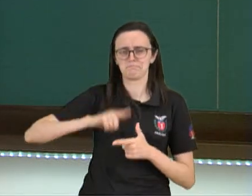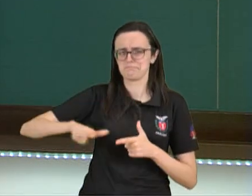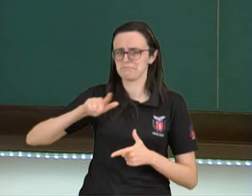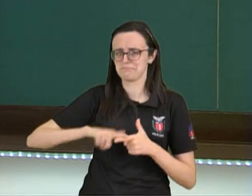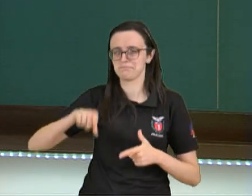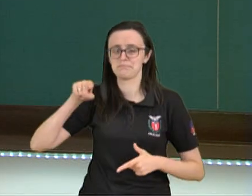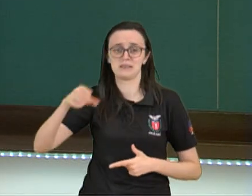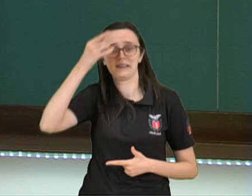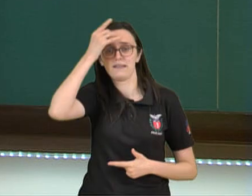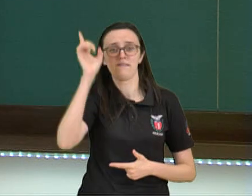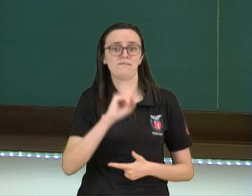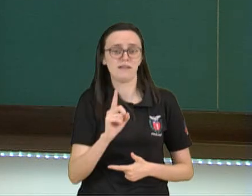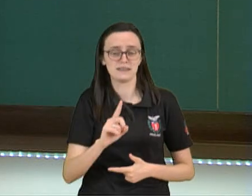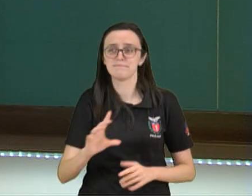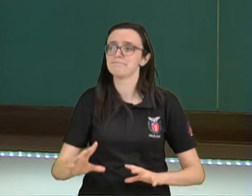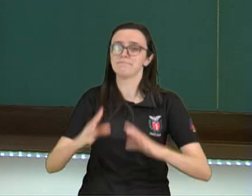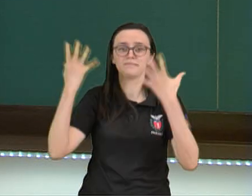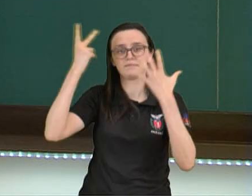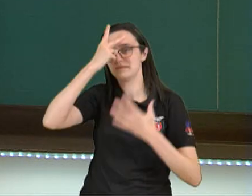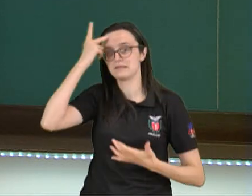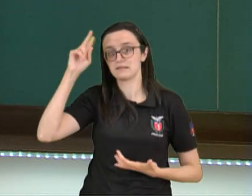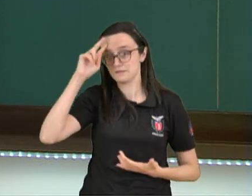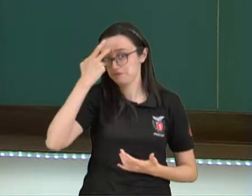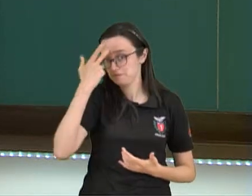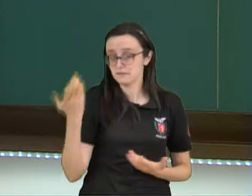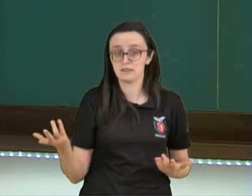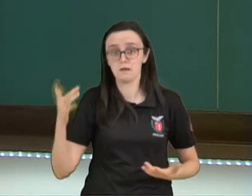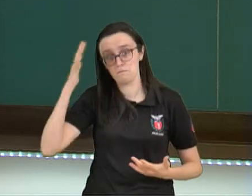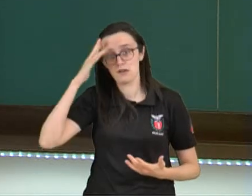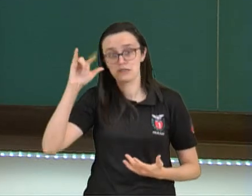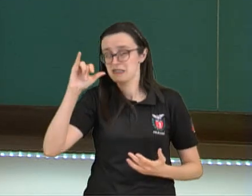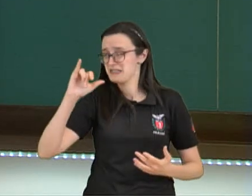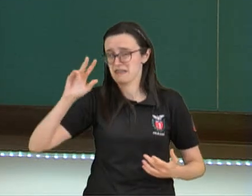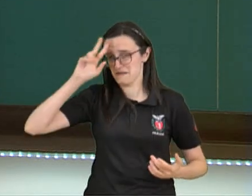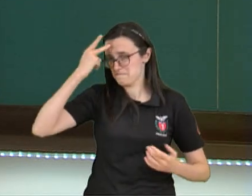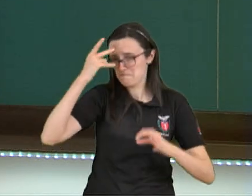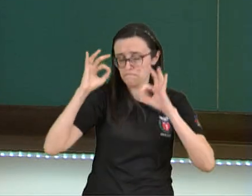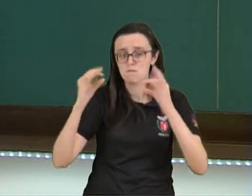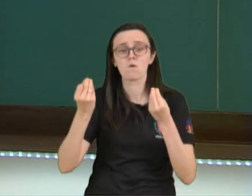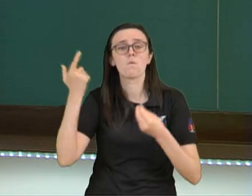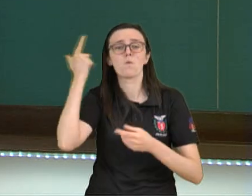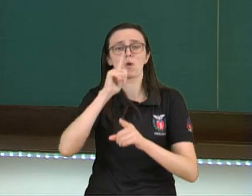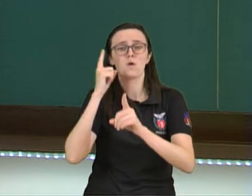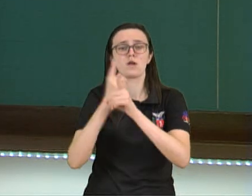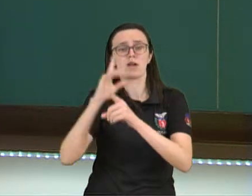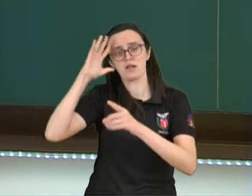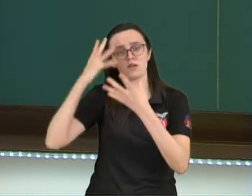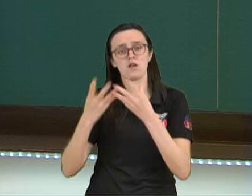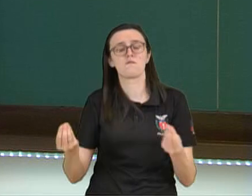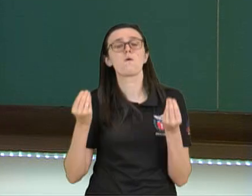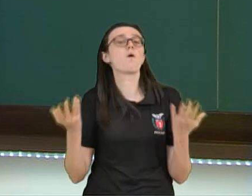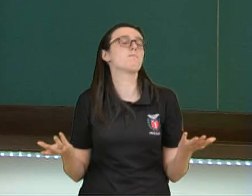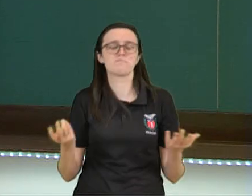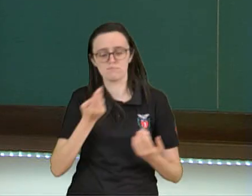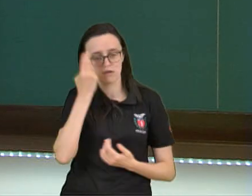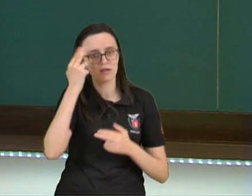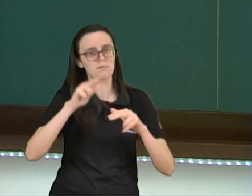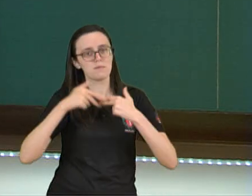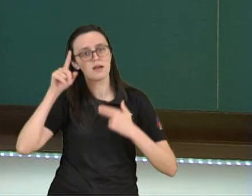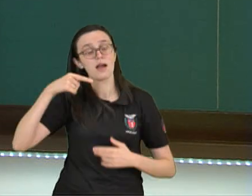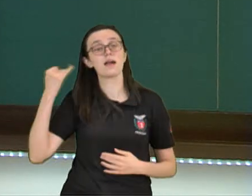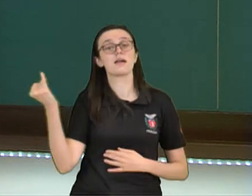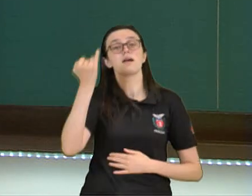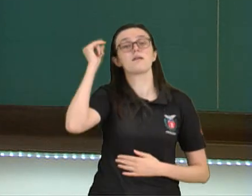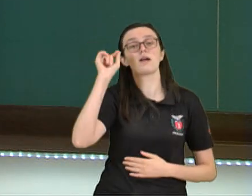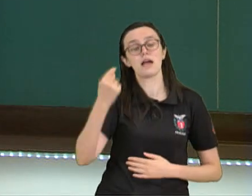já não é fácil. E se as pessoas surtarem também, aí ninguém vai conseguir encontrar uma solução para o problema. Por isso é muito importante